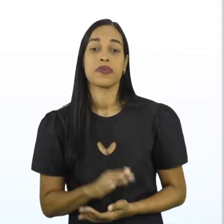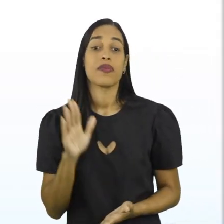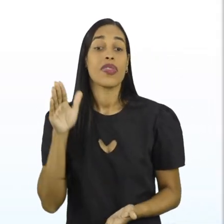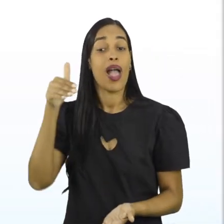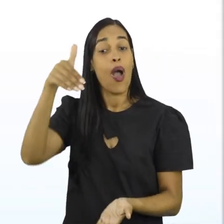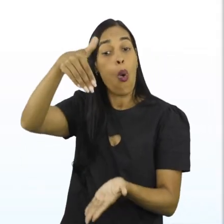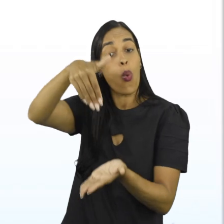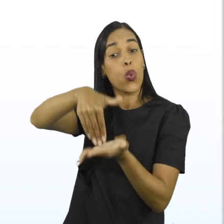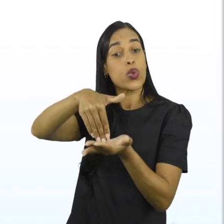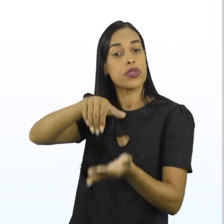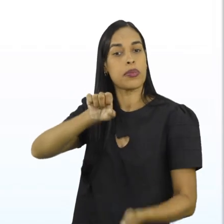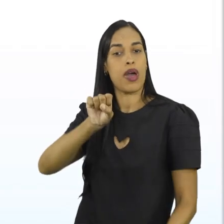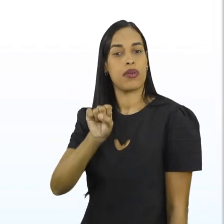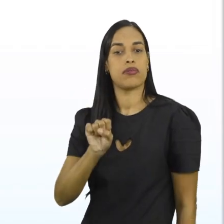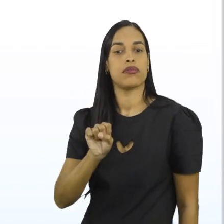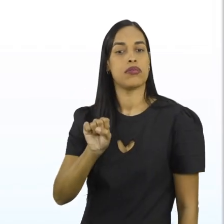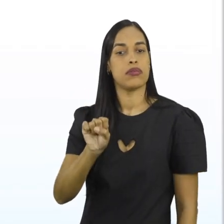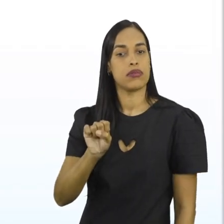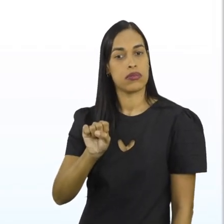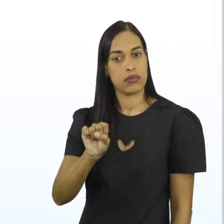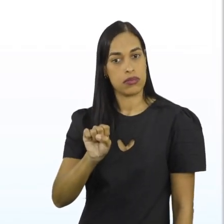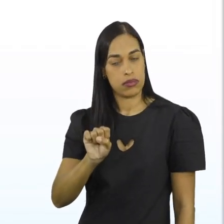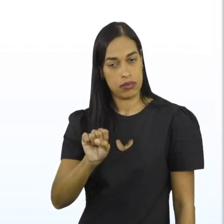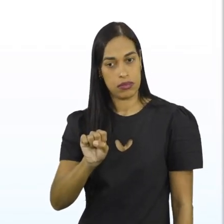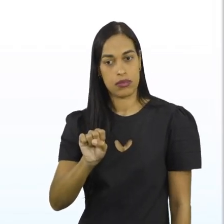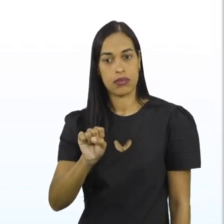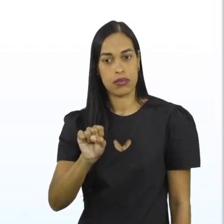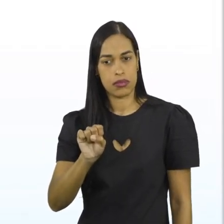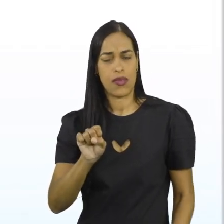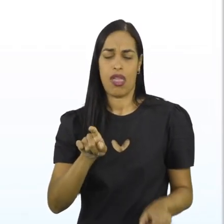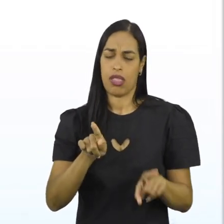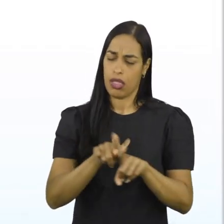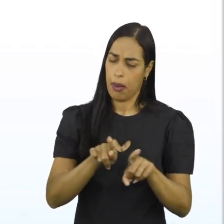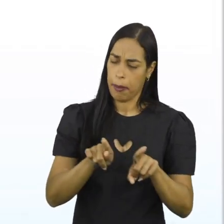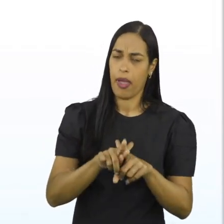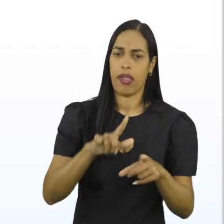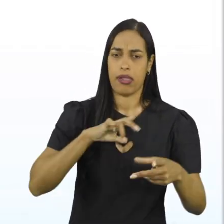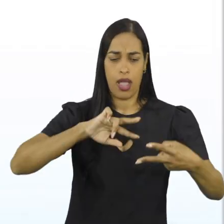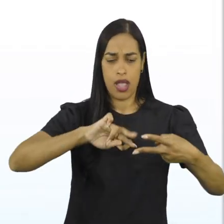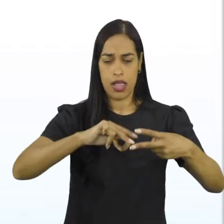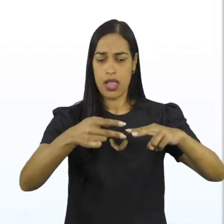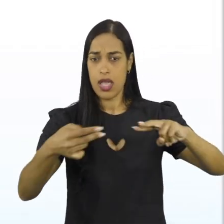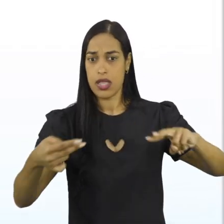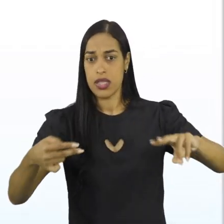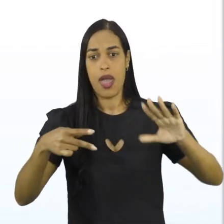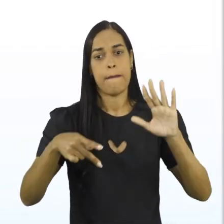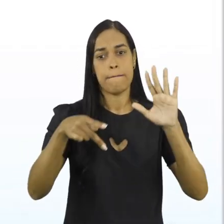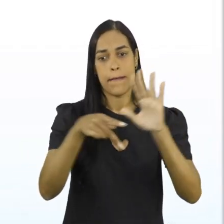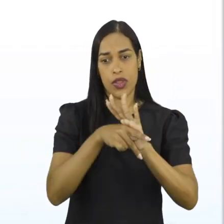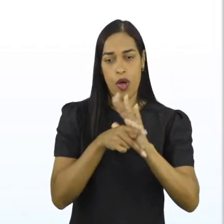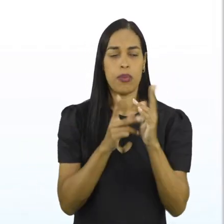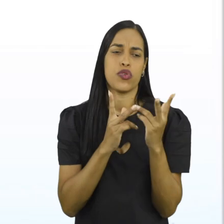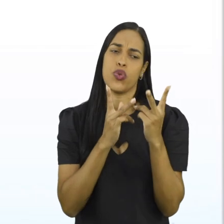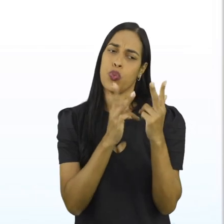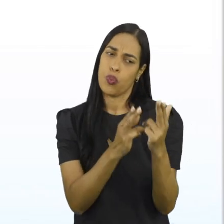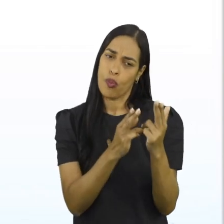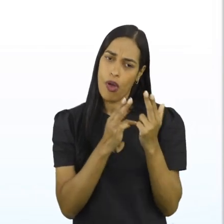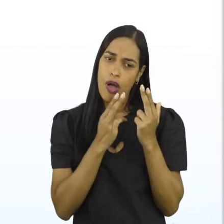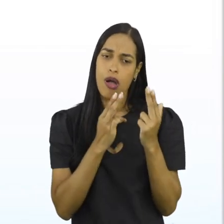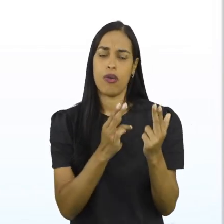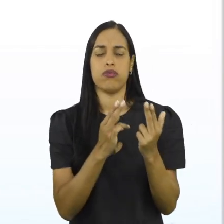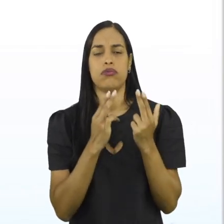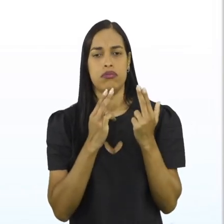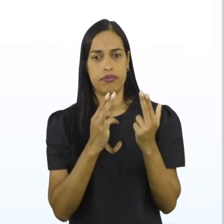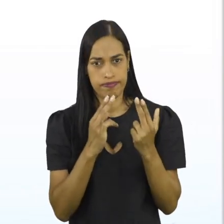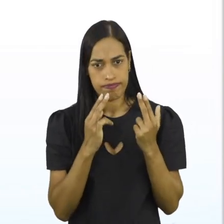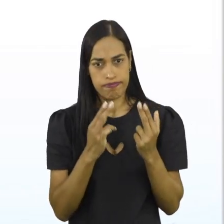última organela, que é uma organela que também tem DNA próprio, igual